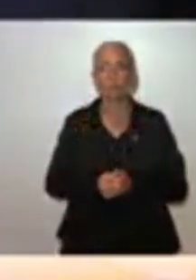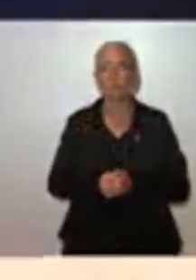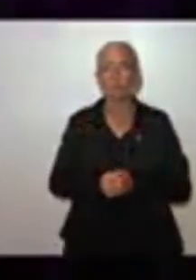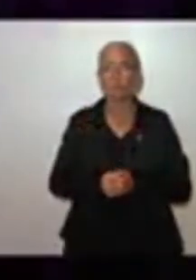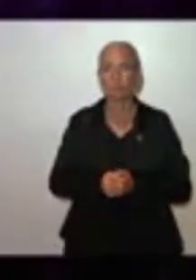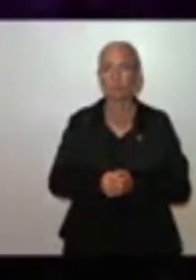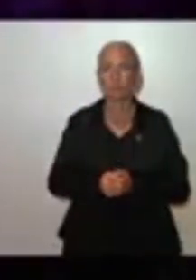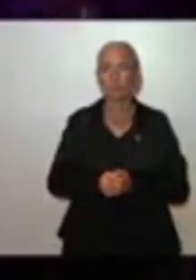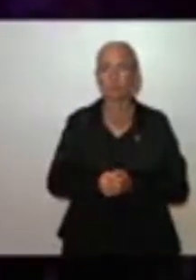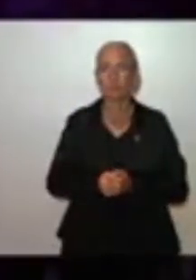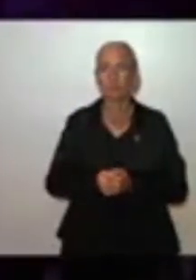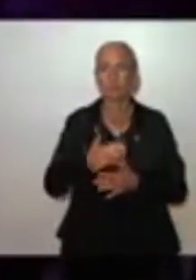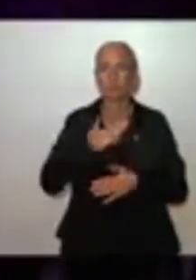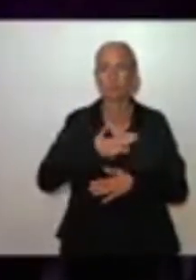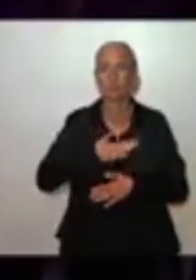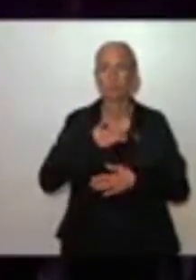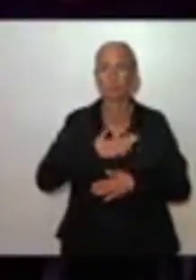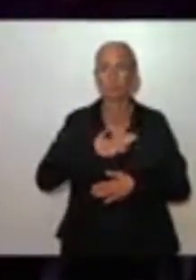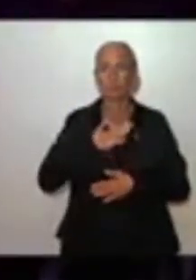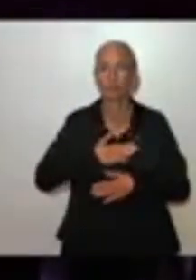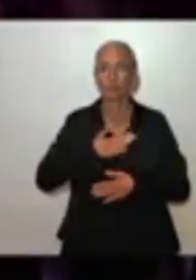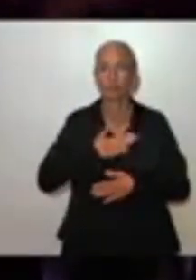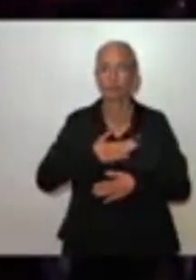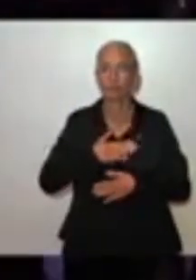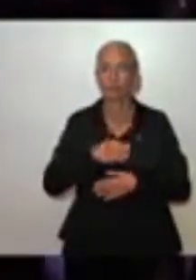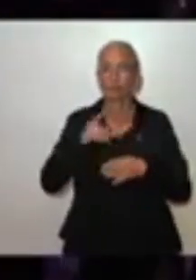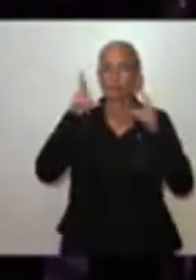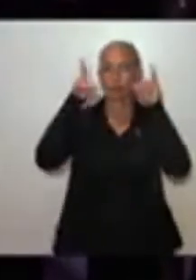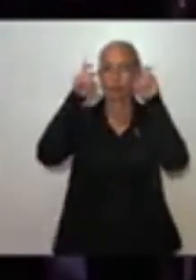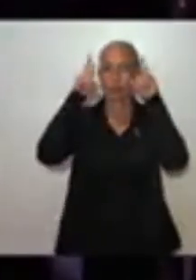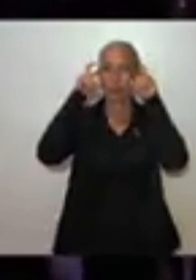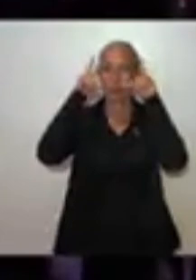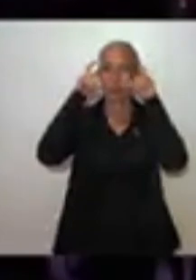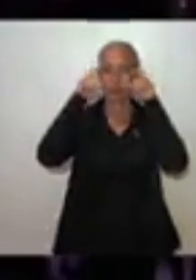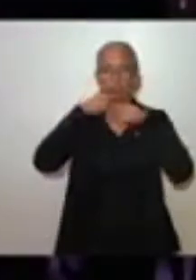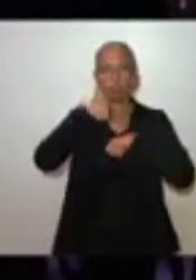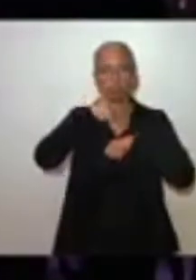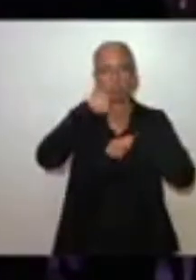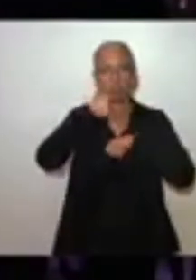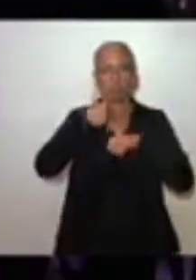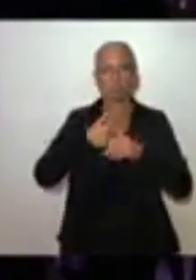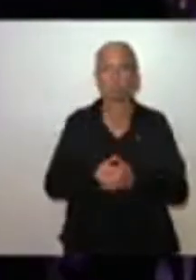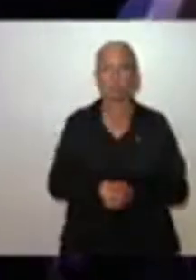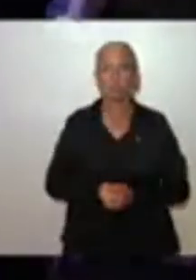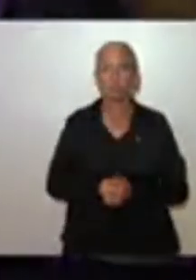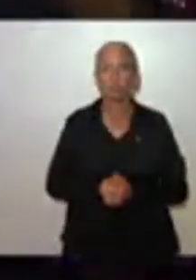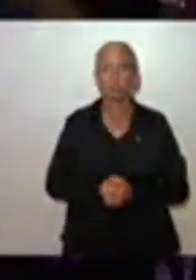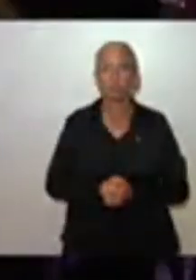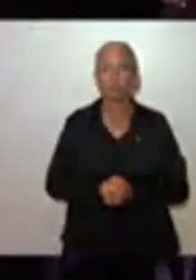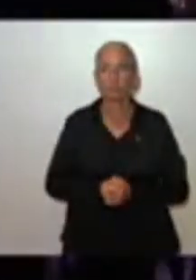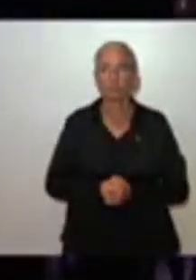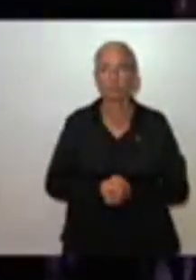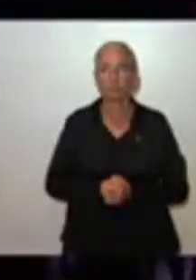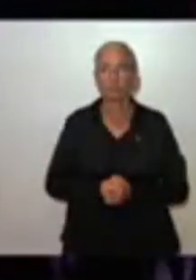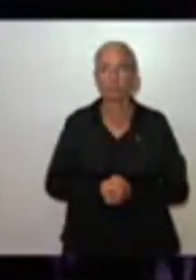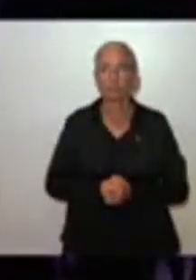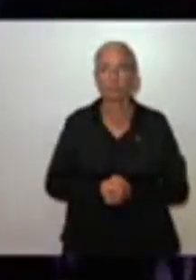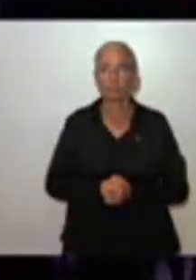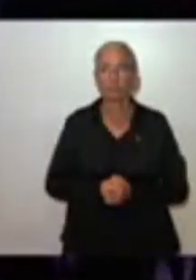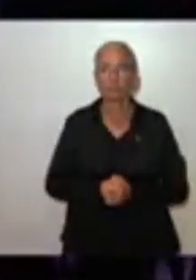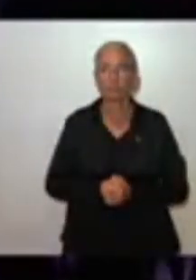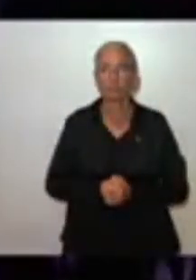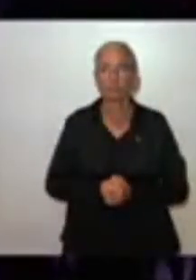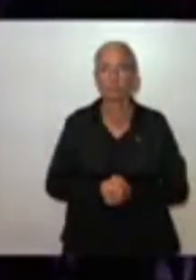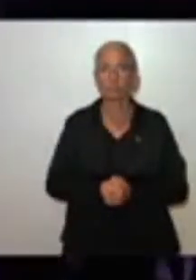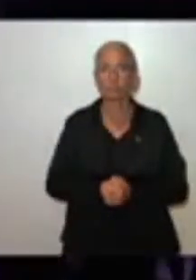Oi calma aí gente vamos primeiro a foto é isso todos de costa pessoal da mesa